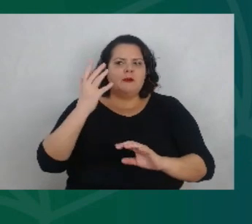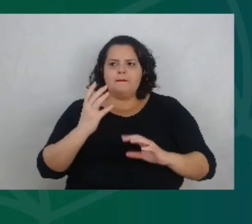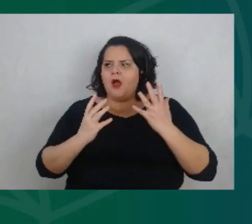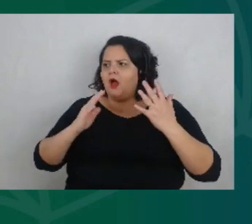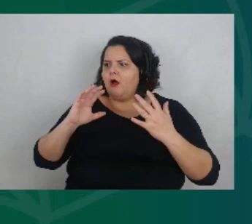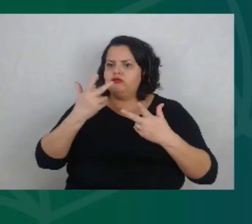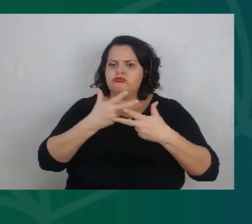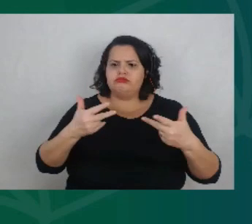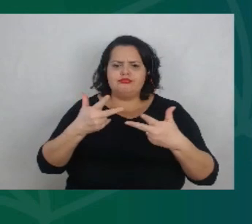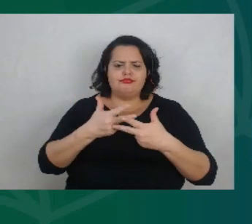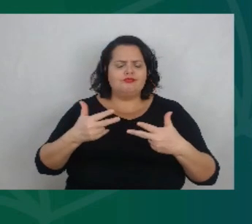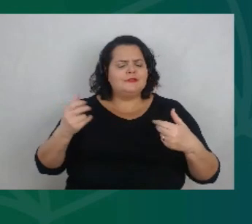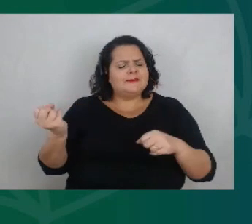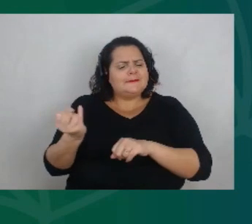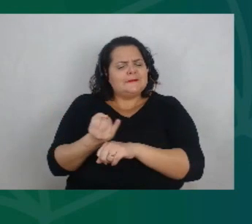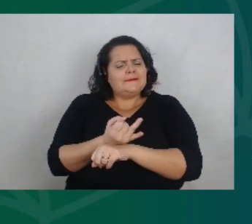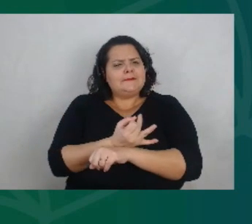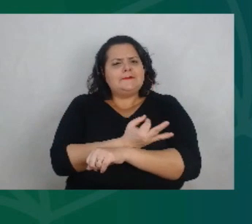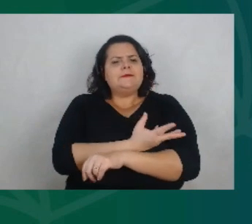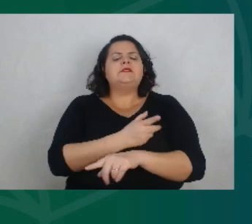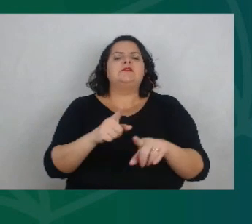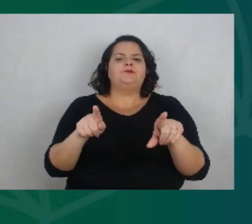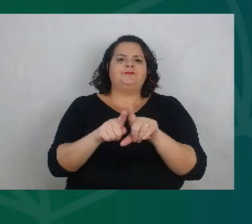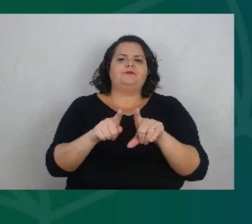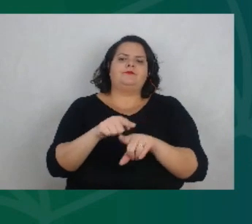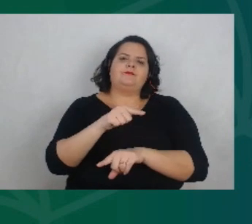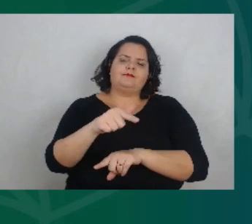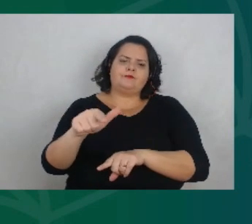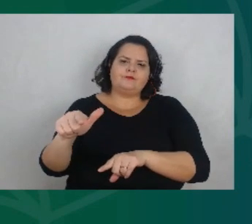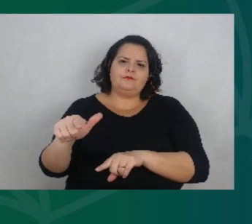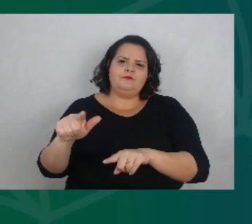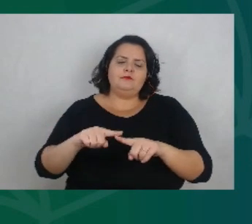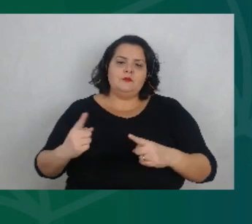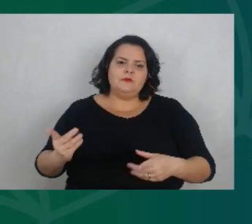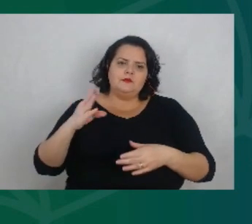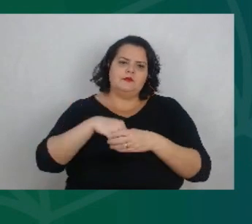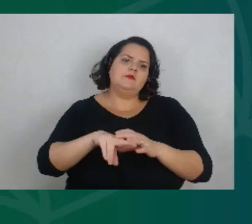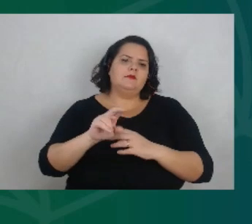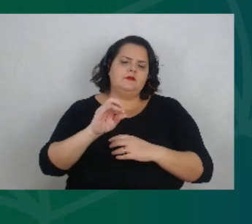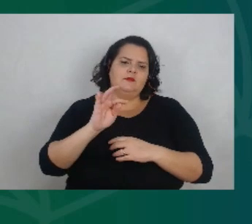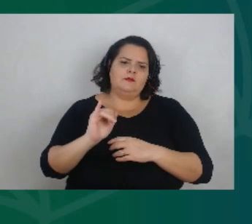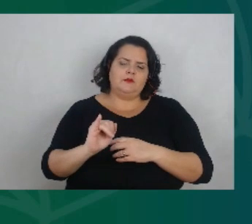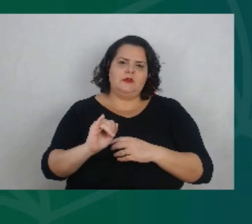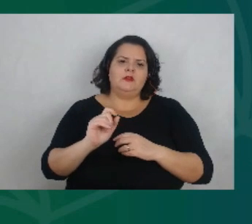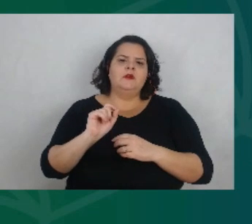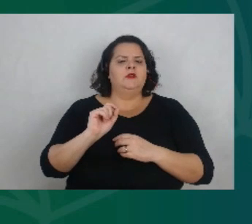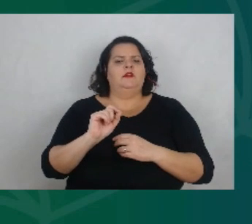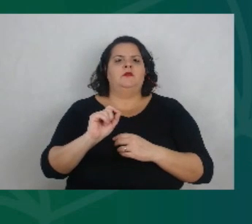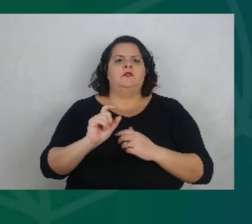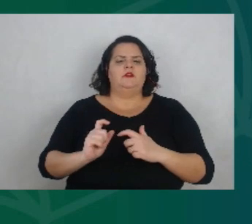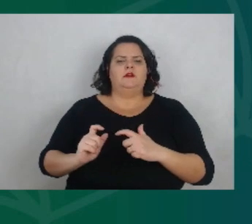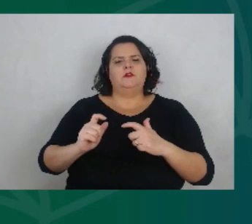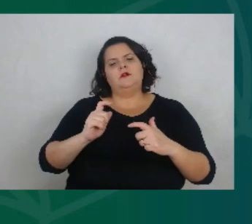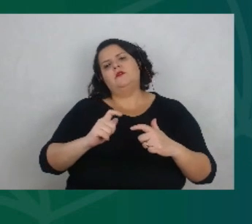bem como os nossos outros residentes que atuam, mas, sobretudo, na UTI desse paciente que é